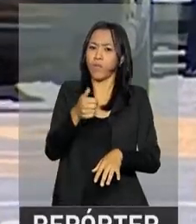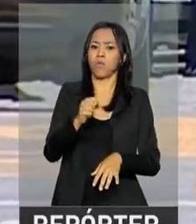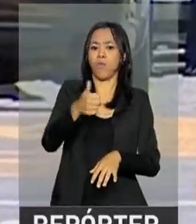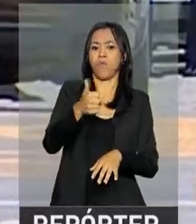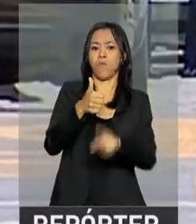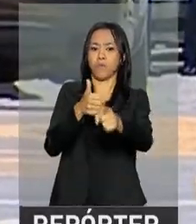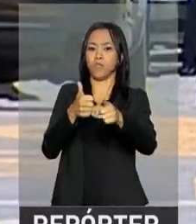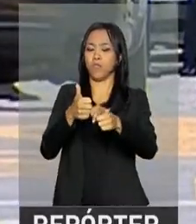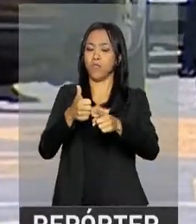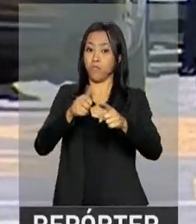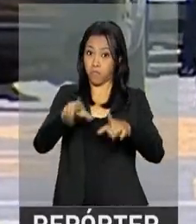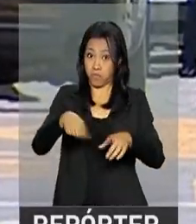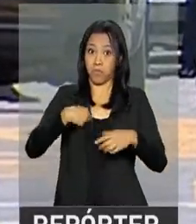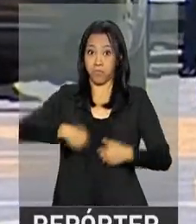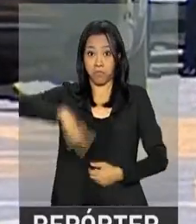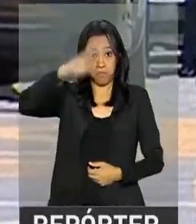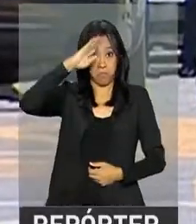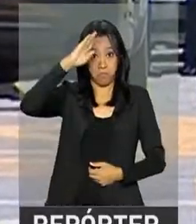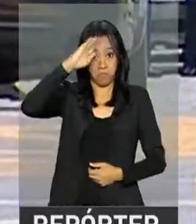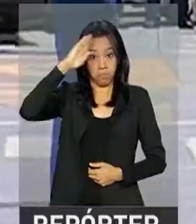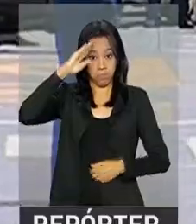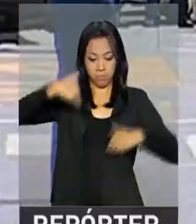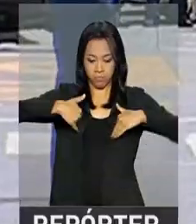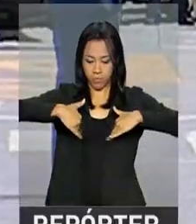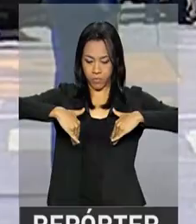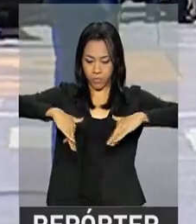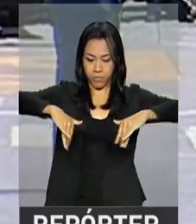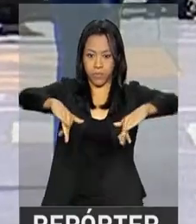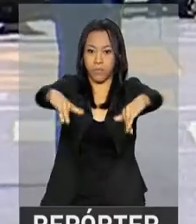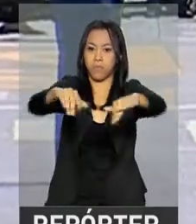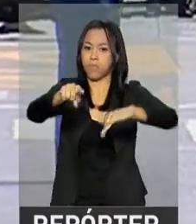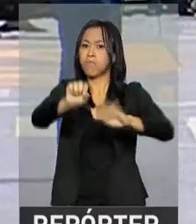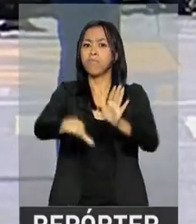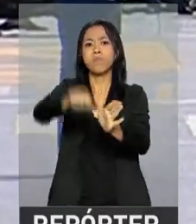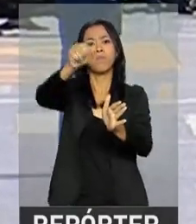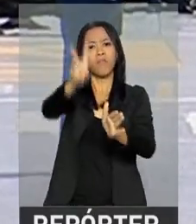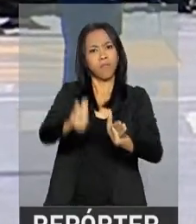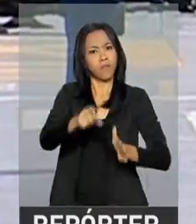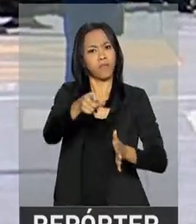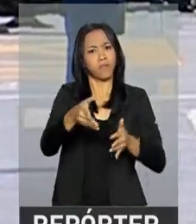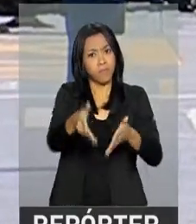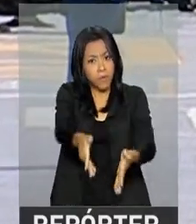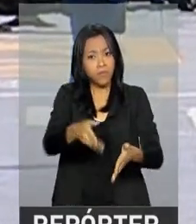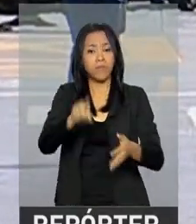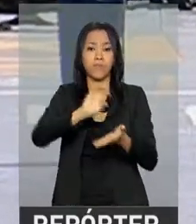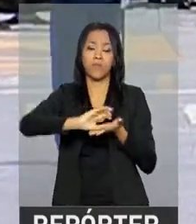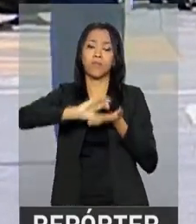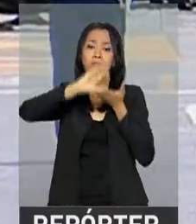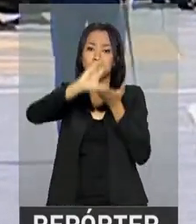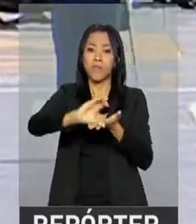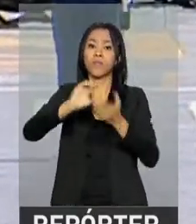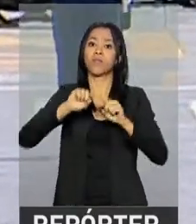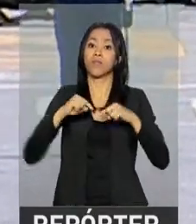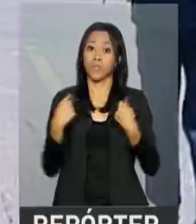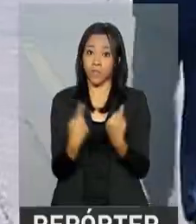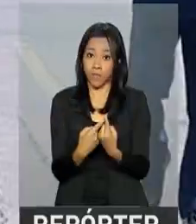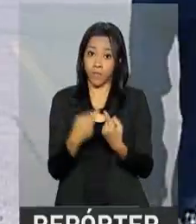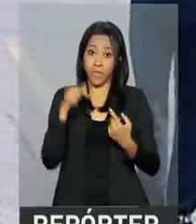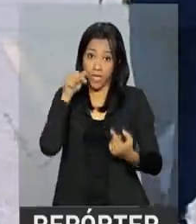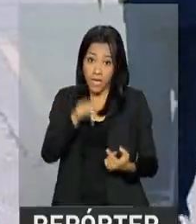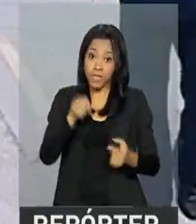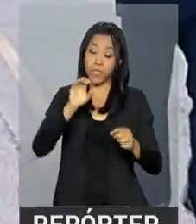militares é a primeira vez que um presidente da república participa de uma reunião do conselho militar de defesa o conselho